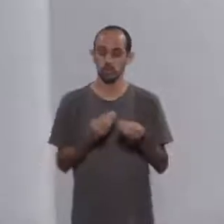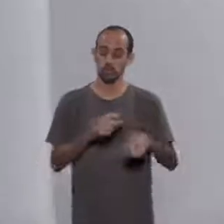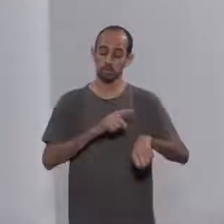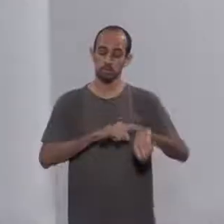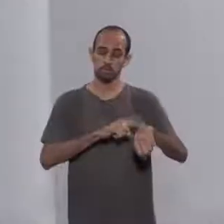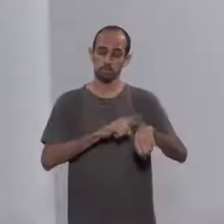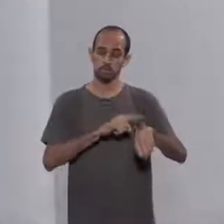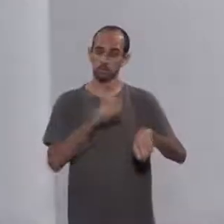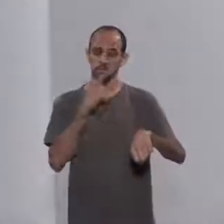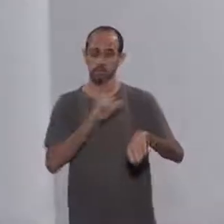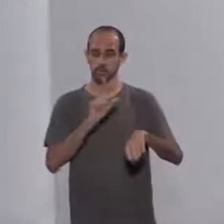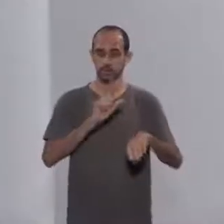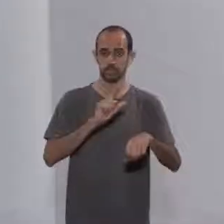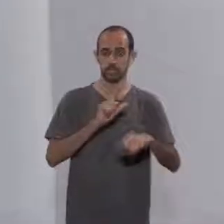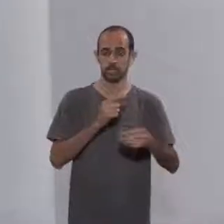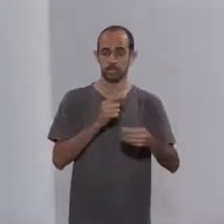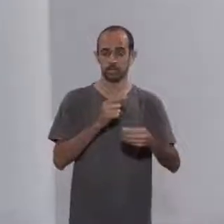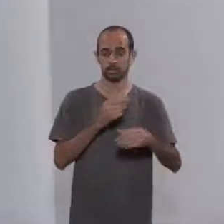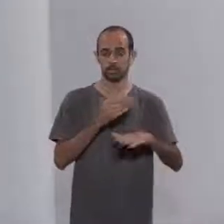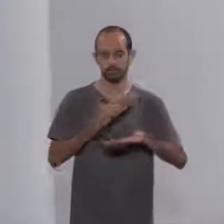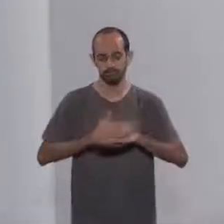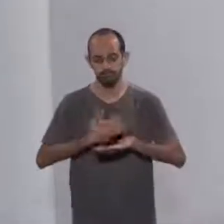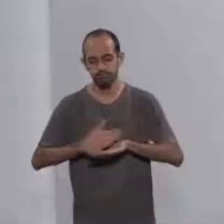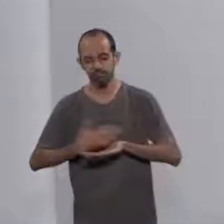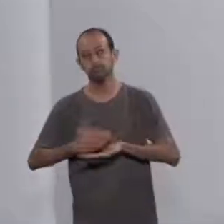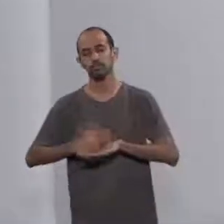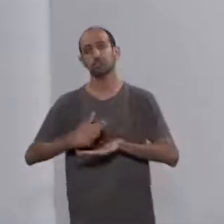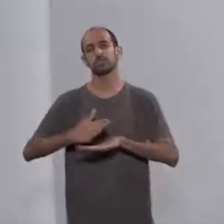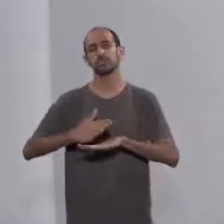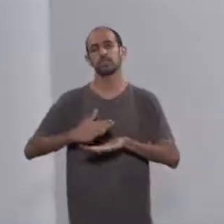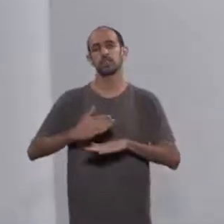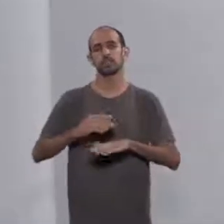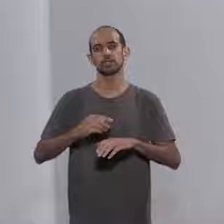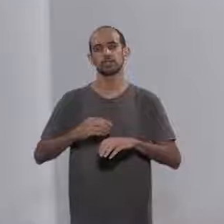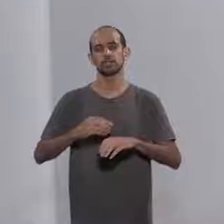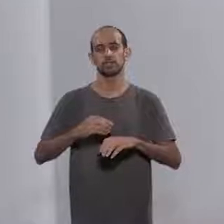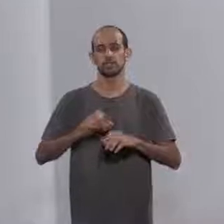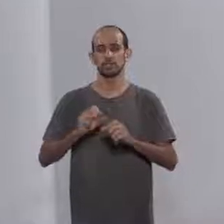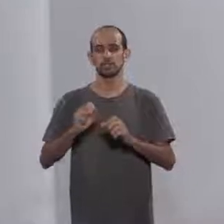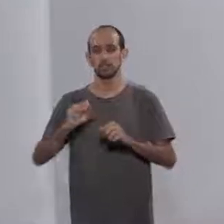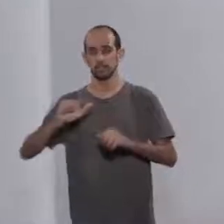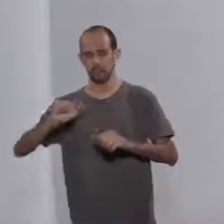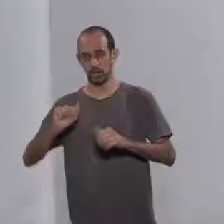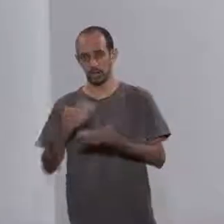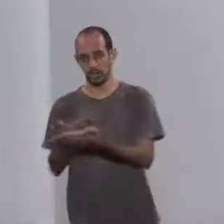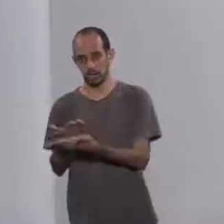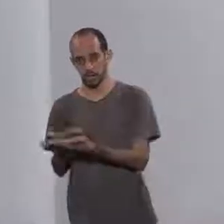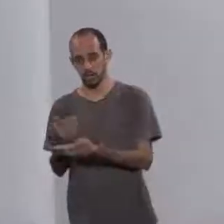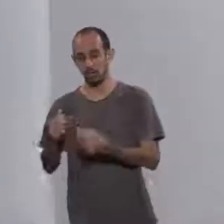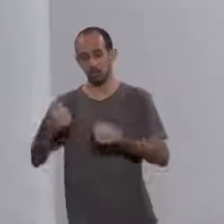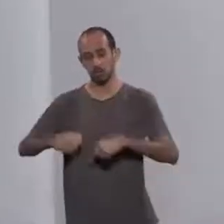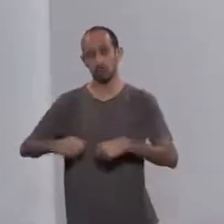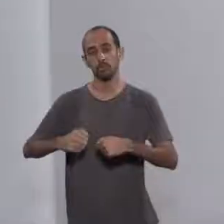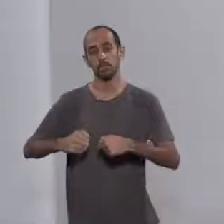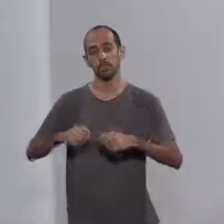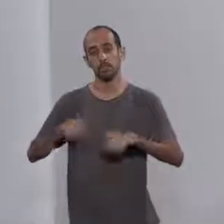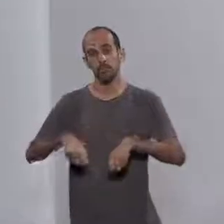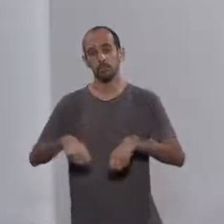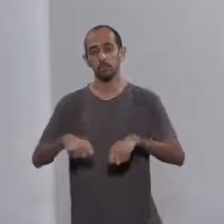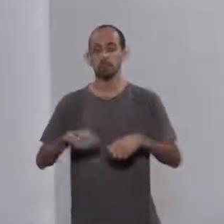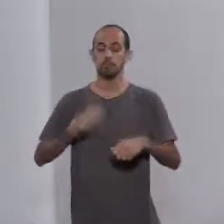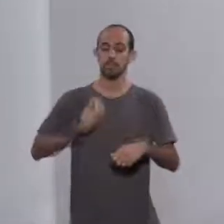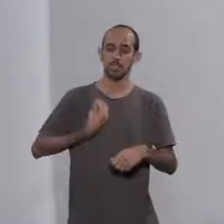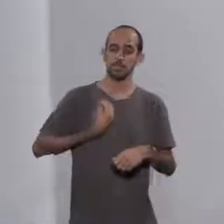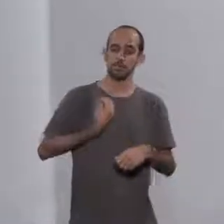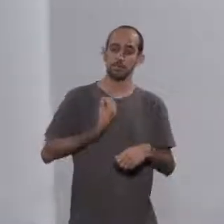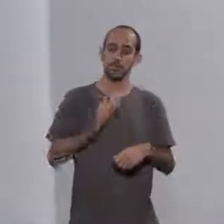momento, participar daquelas atividades numa atividade muito pontual escrita, ele pode participar da atividade de forma oral.